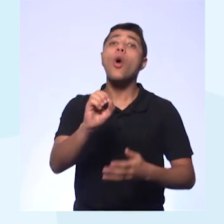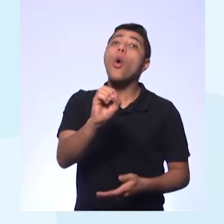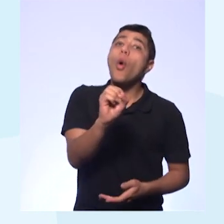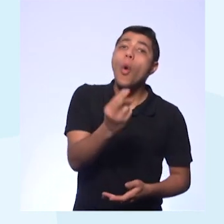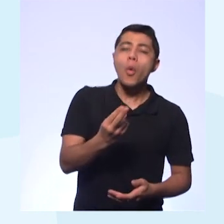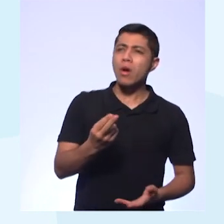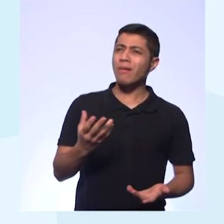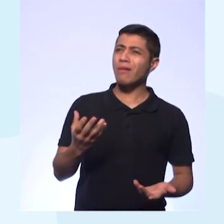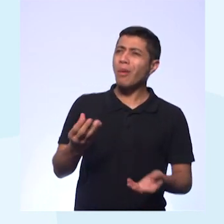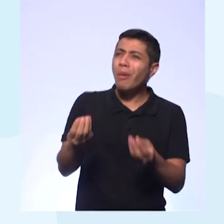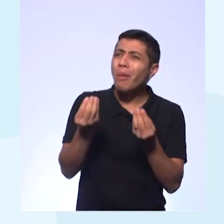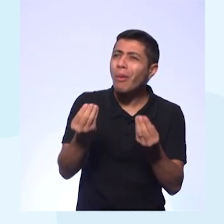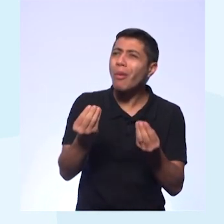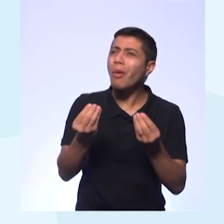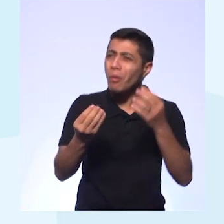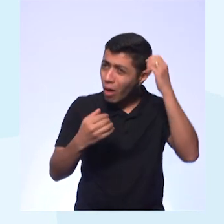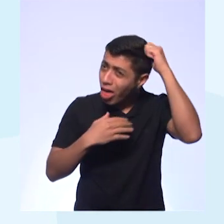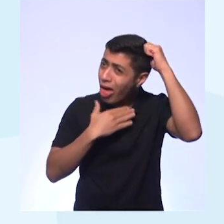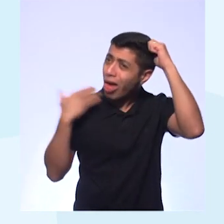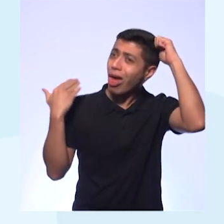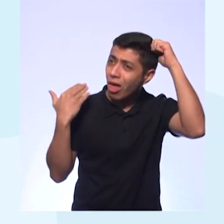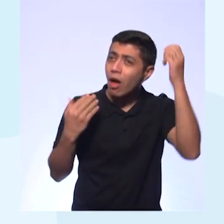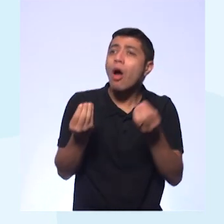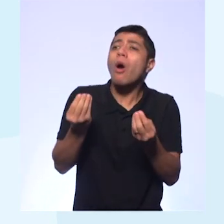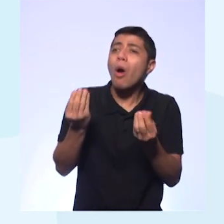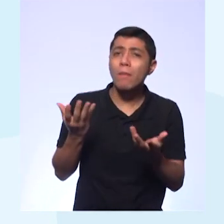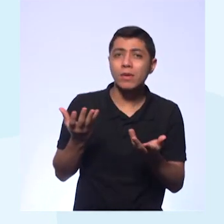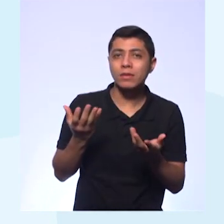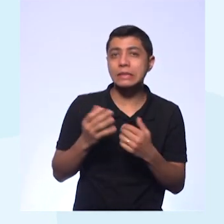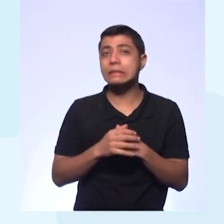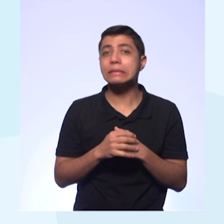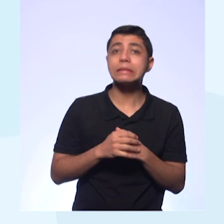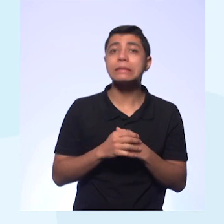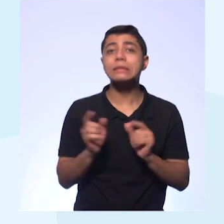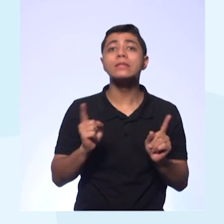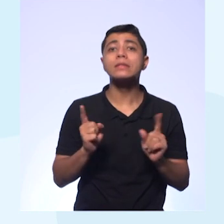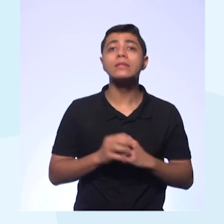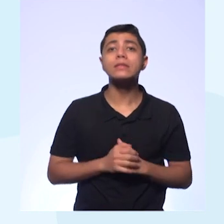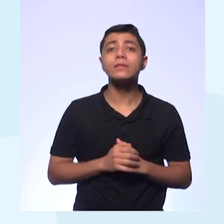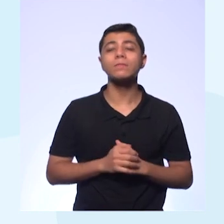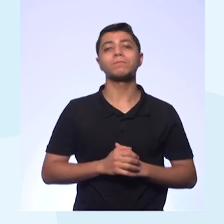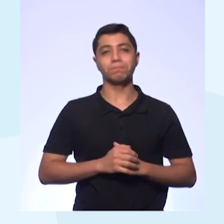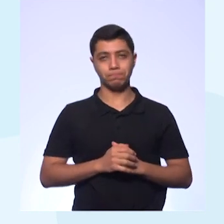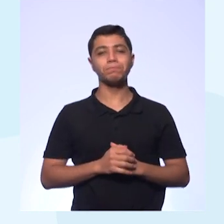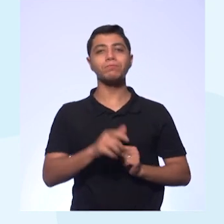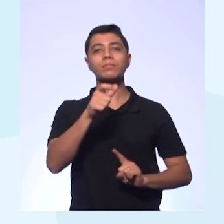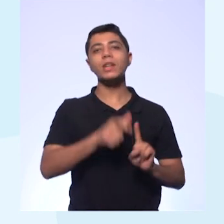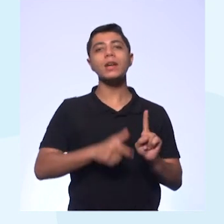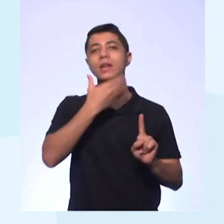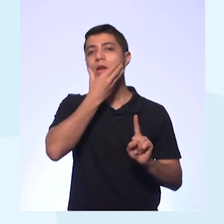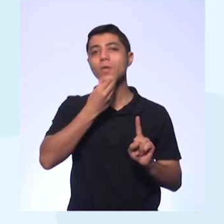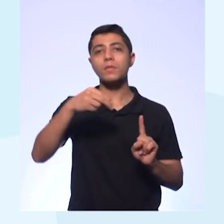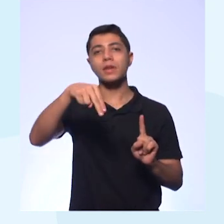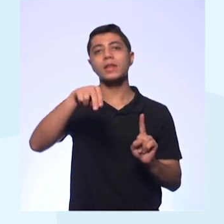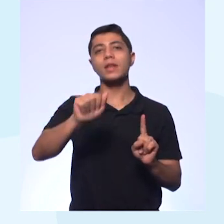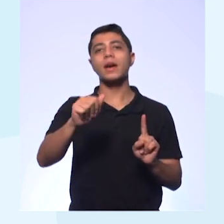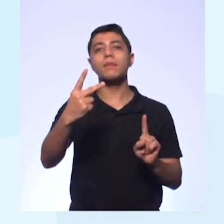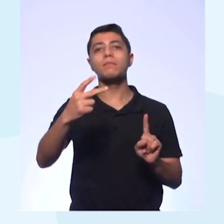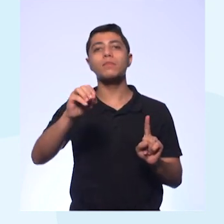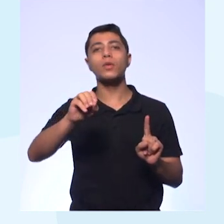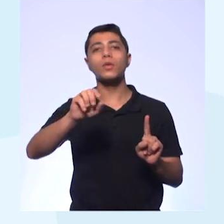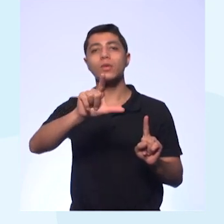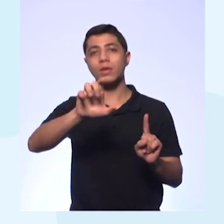jacobinos estavam cortando a cabeça de geral, Napoleão Bonaparte estava conseguindo mais vitórias em favor